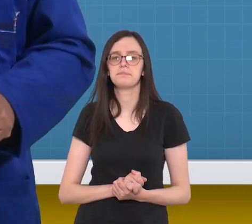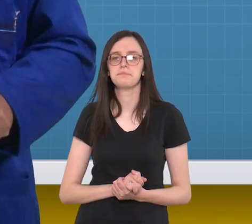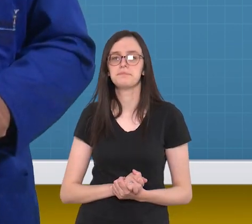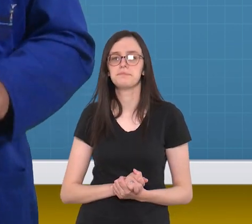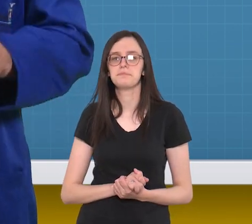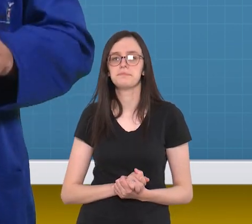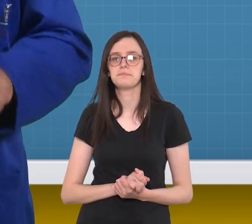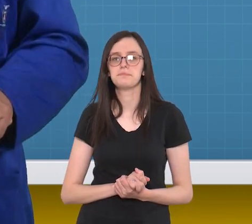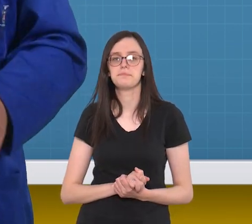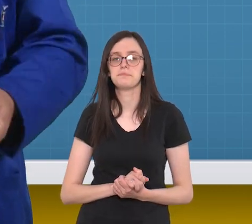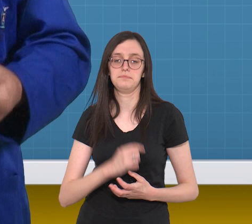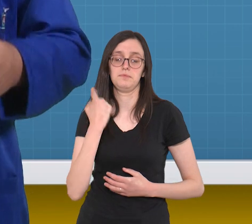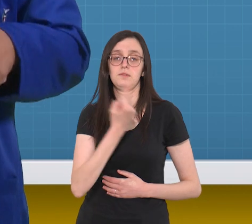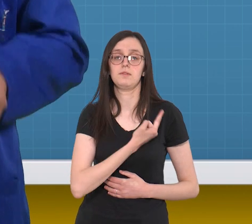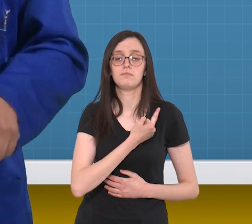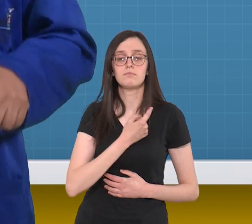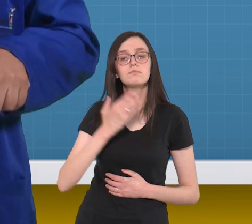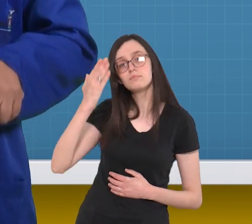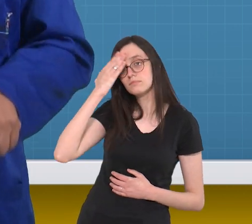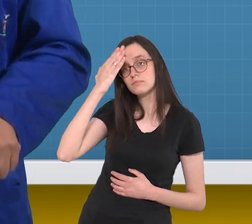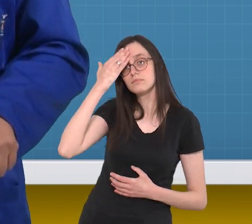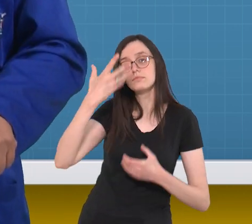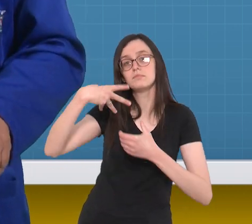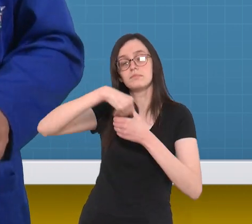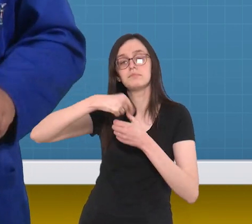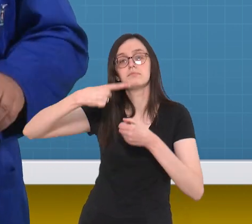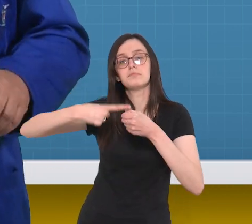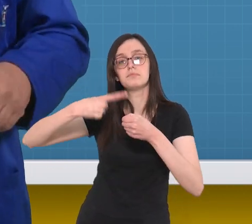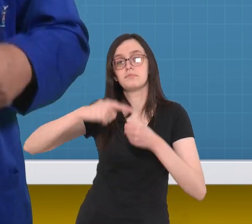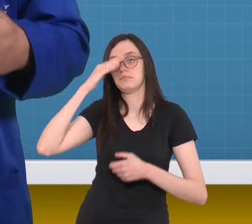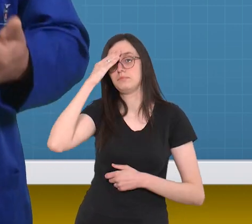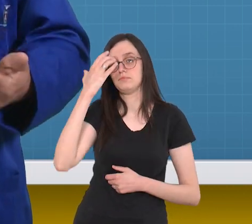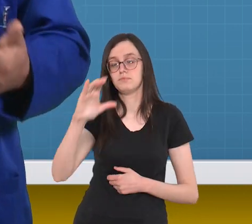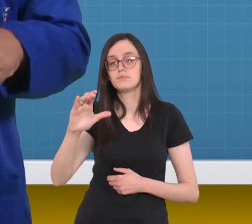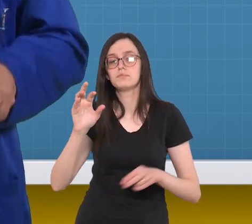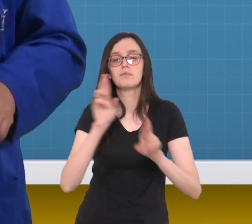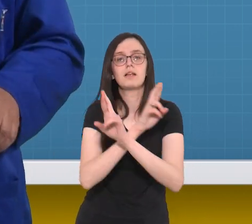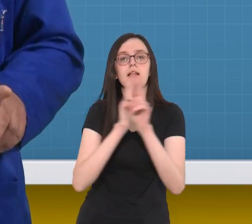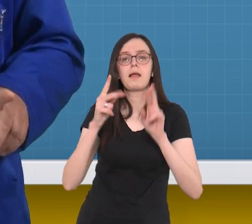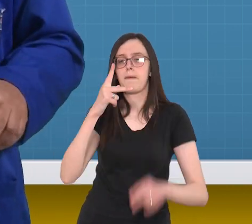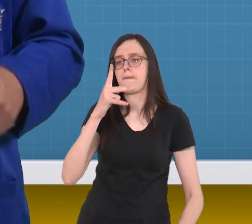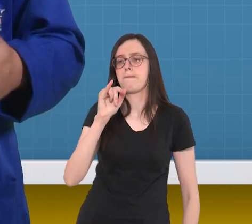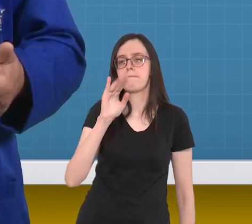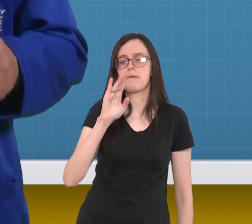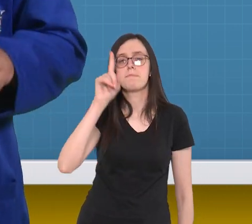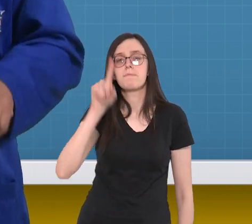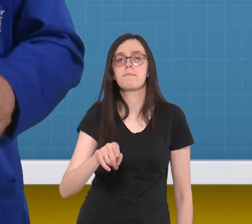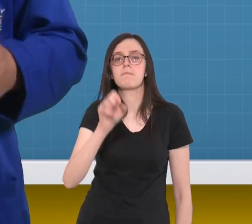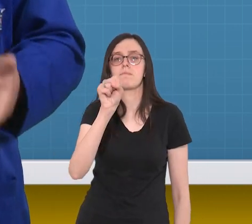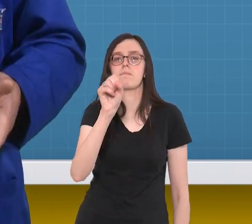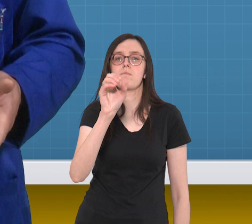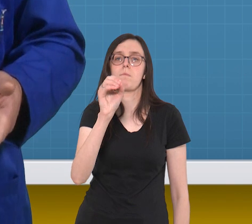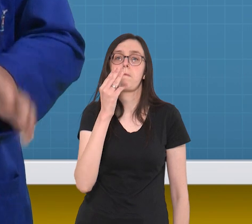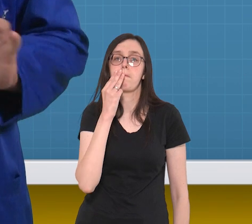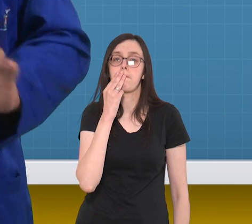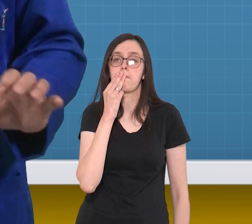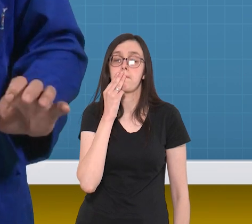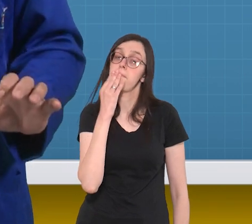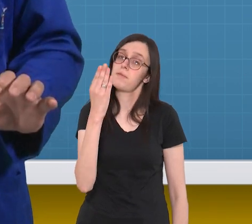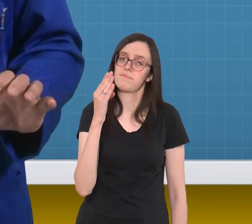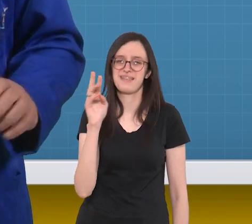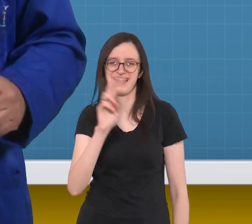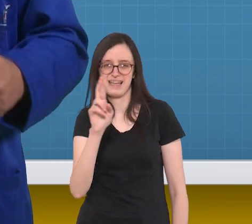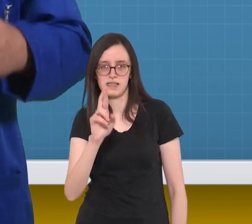Ok. E nós temos que na cidade de Curitiba essa relação de PIB é 80 bilhões de reais.